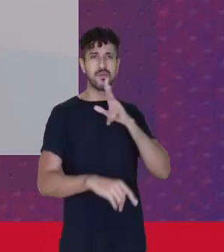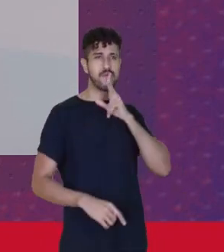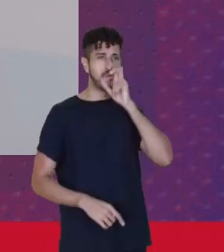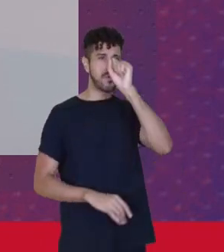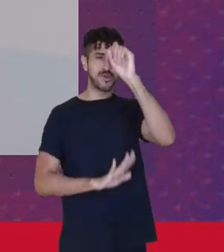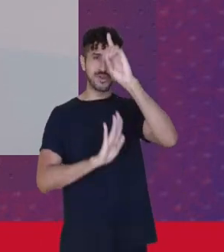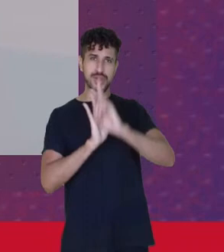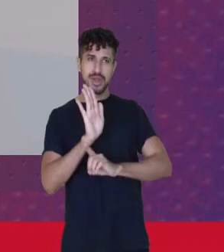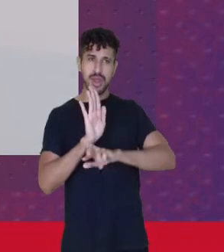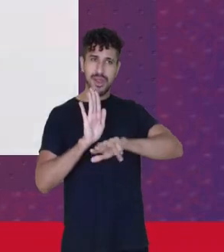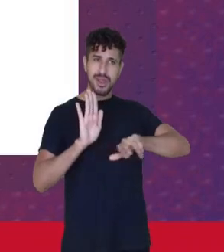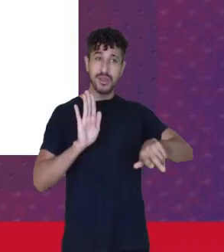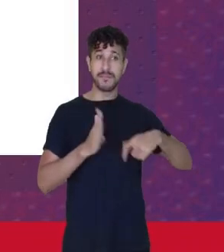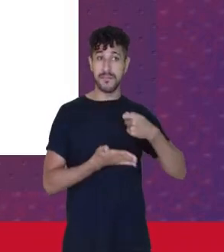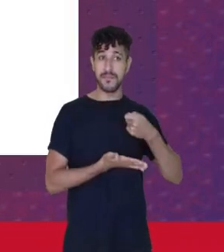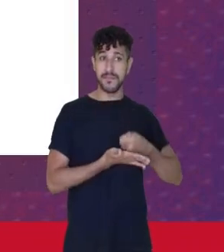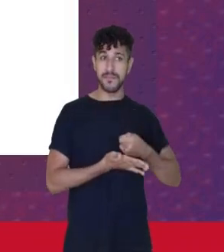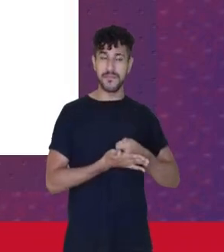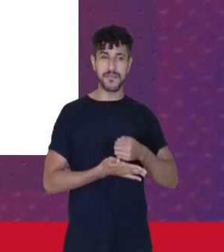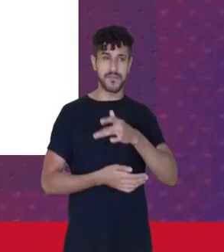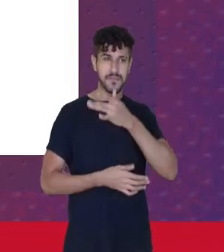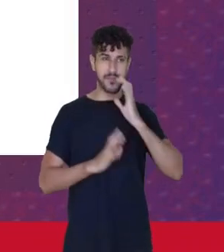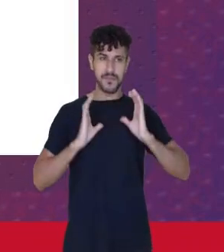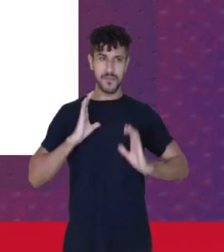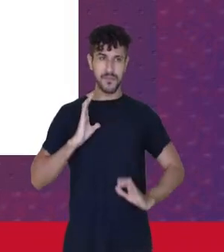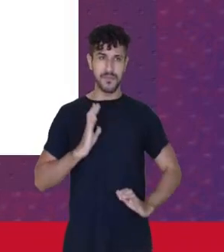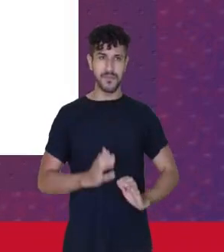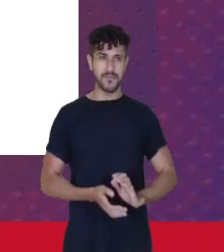fortaleça direitos e deveres.